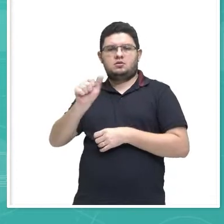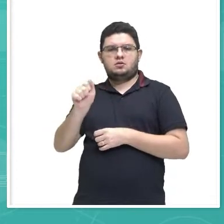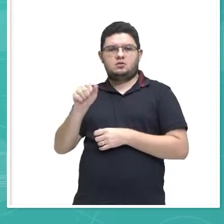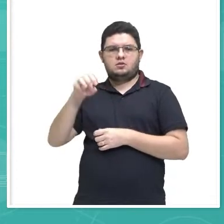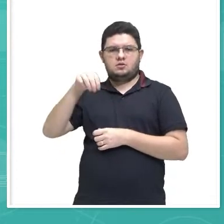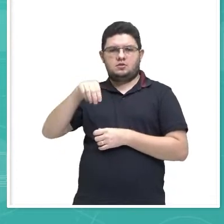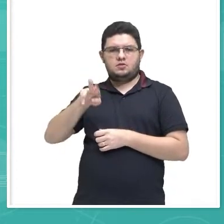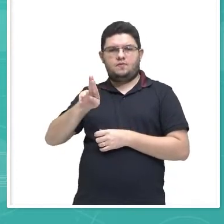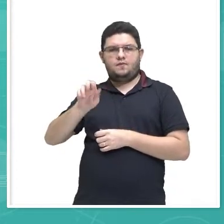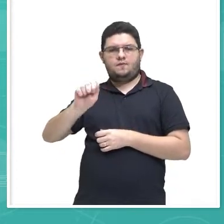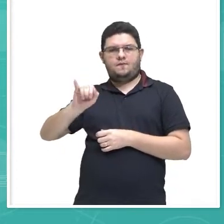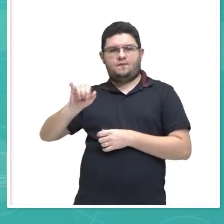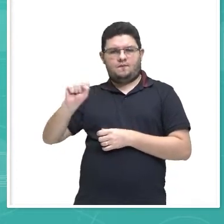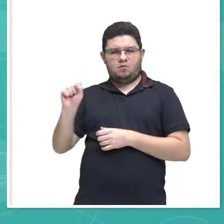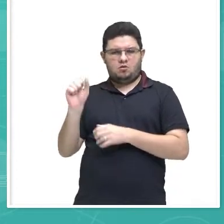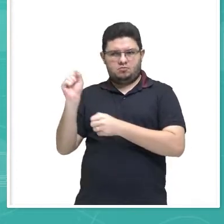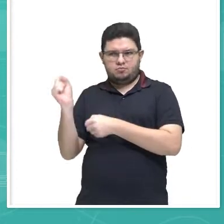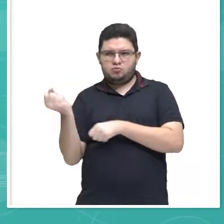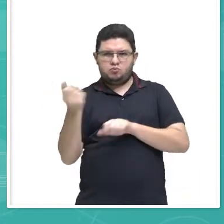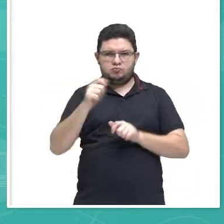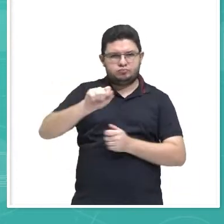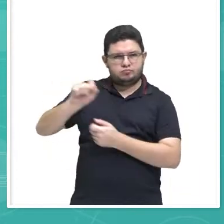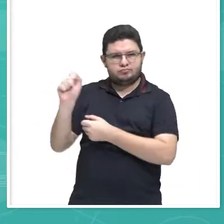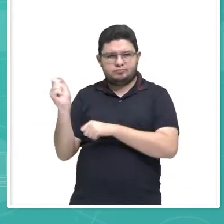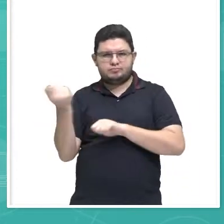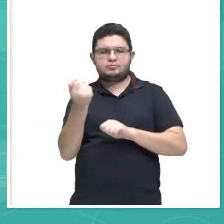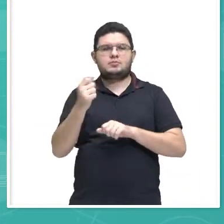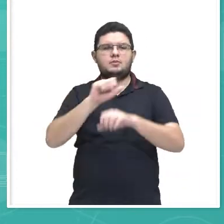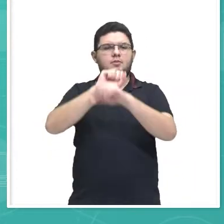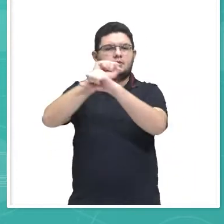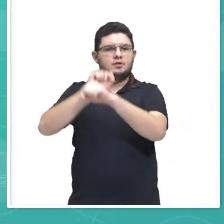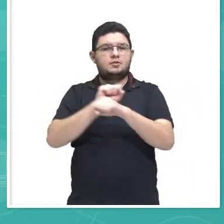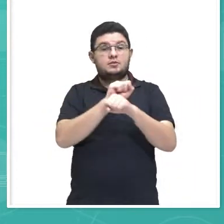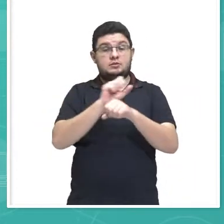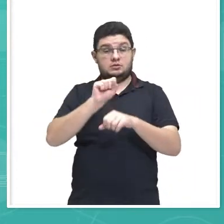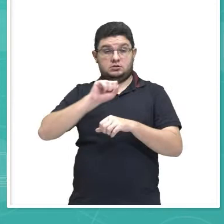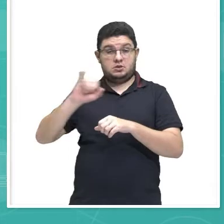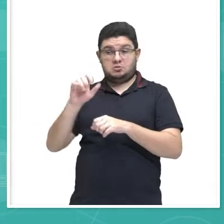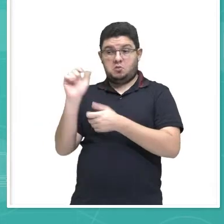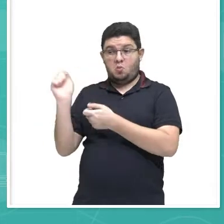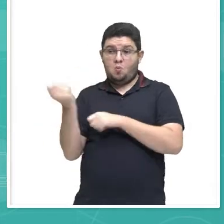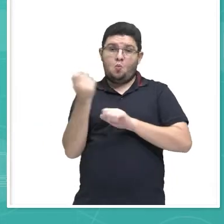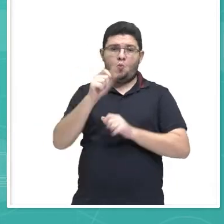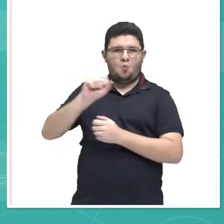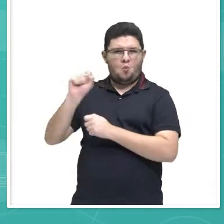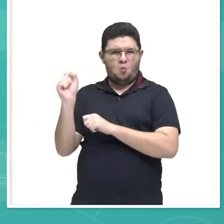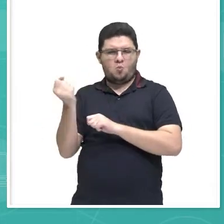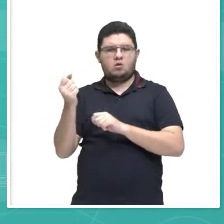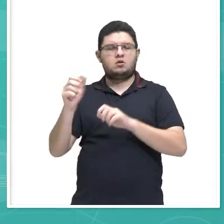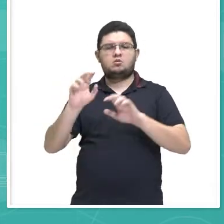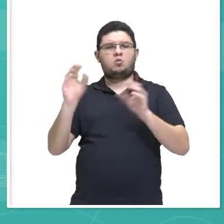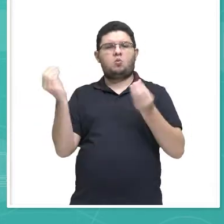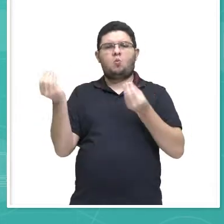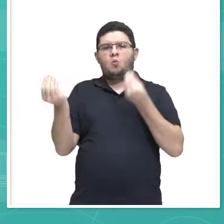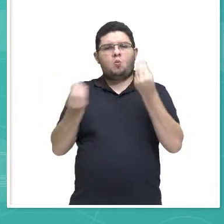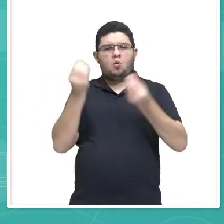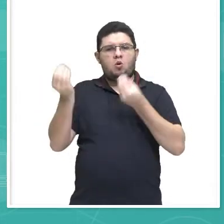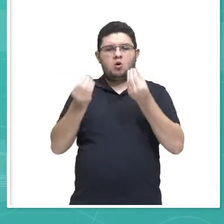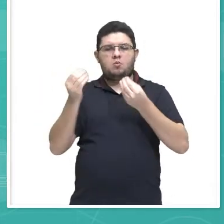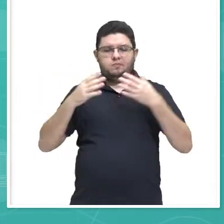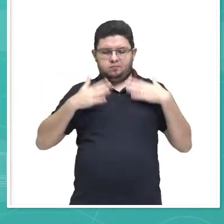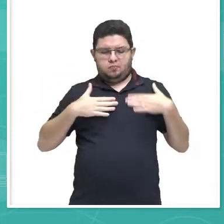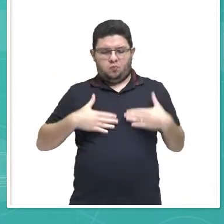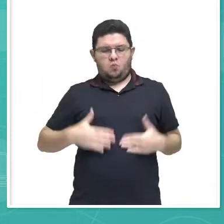no momento em que não estão munidos de armas, espada, faca, nem nada, então vai para o combate corporal e aí